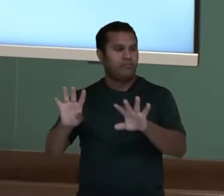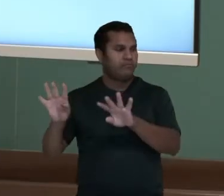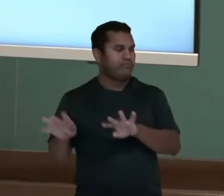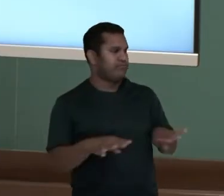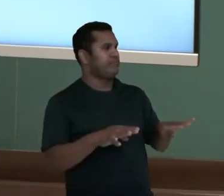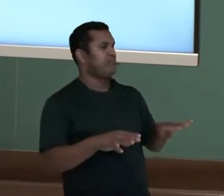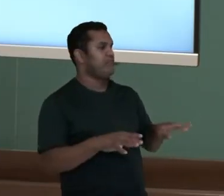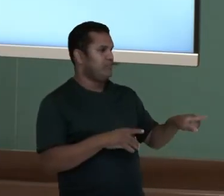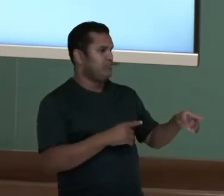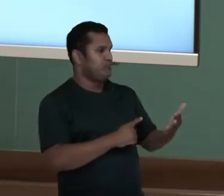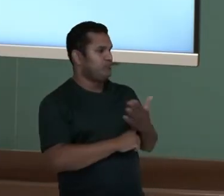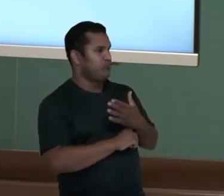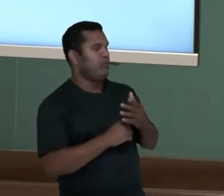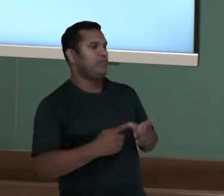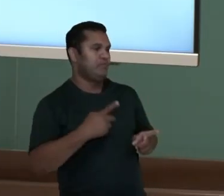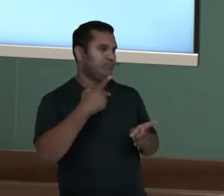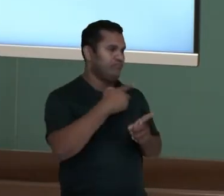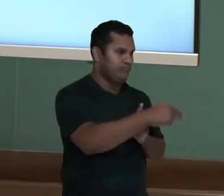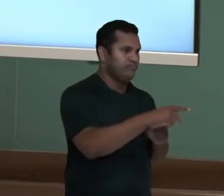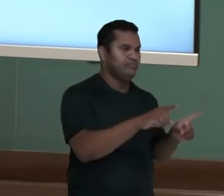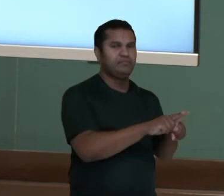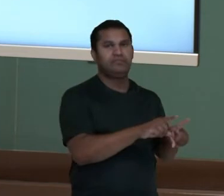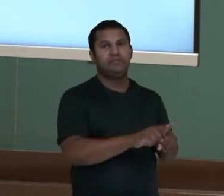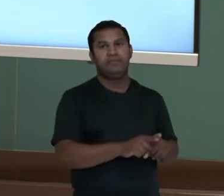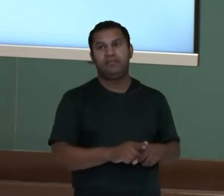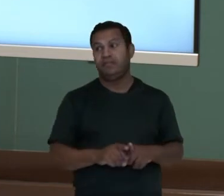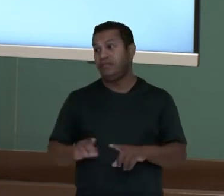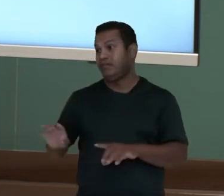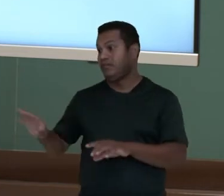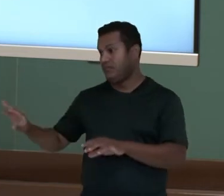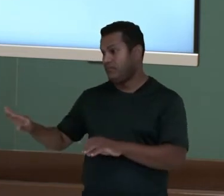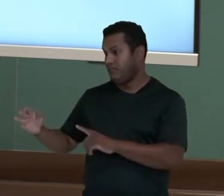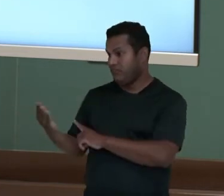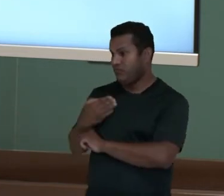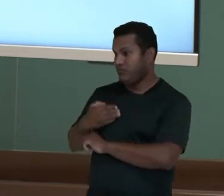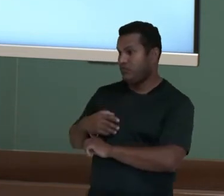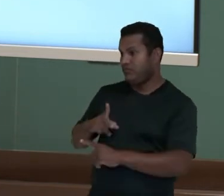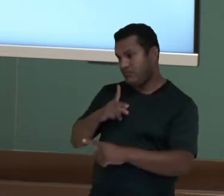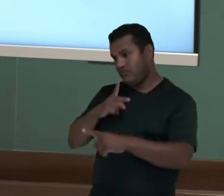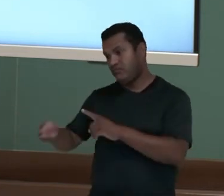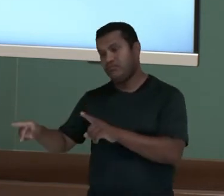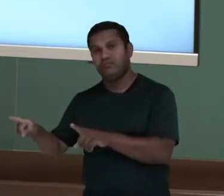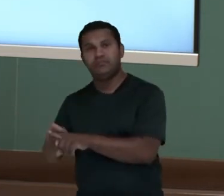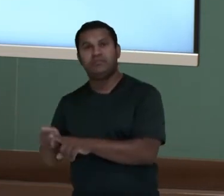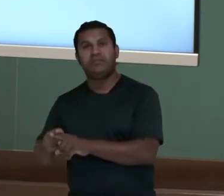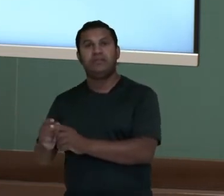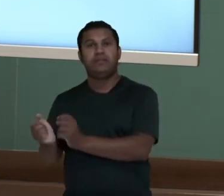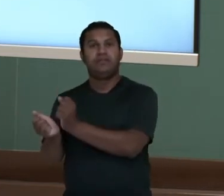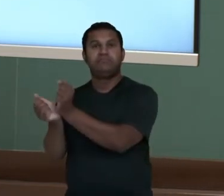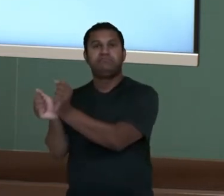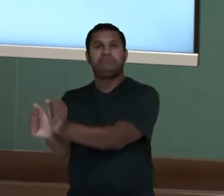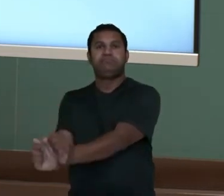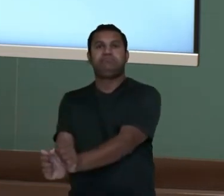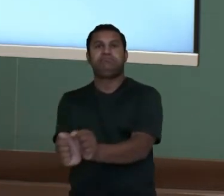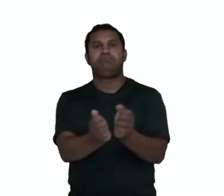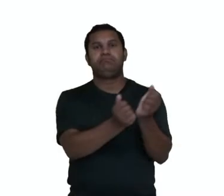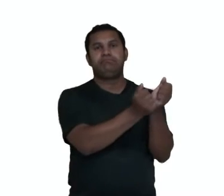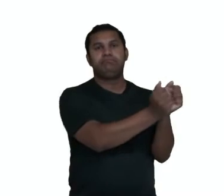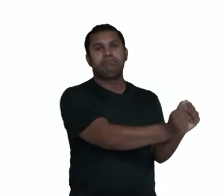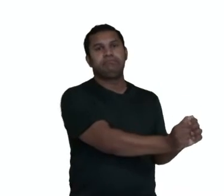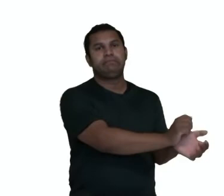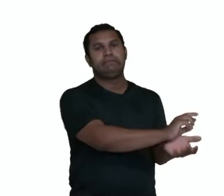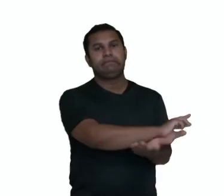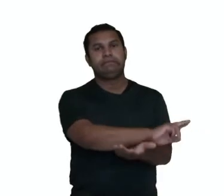a conquista de Tenochtitlan, né? Auxiliados pelos tracas, caltecas e por centenas de